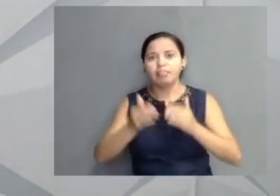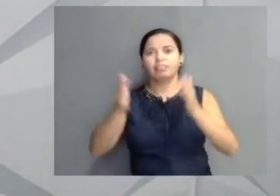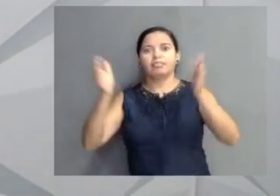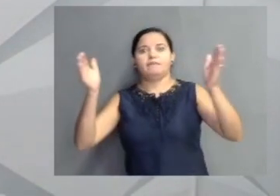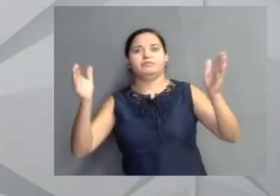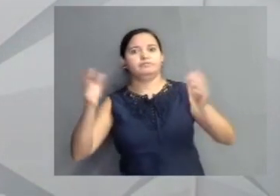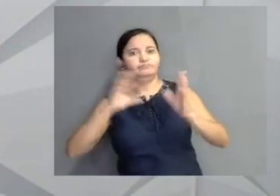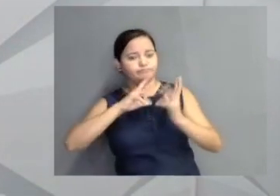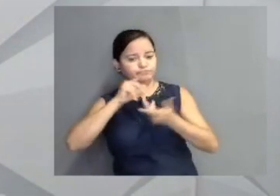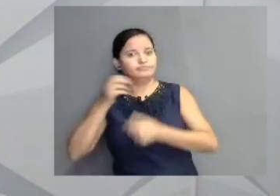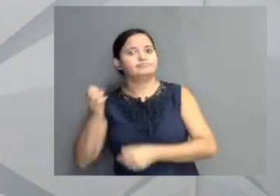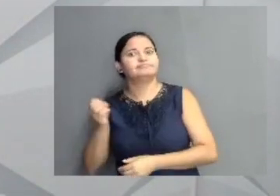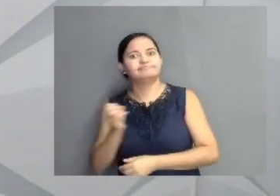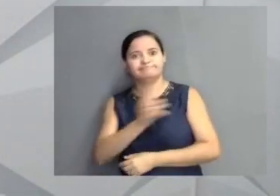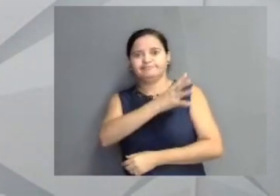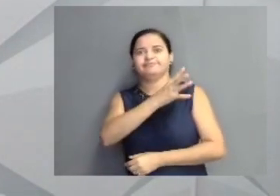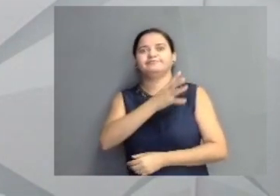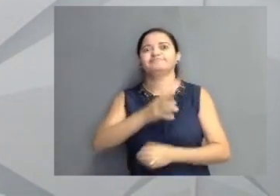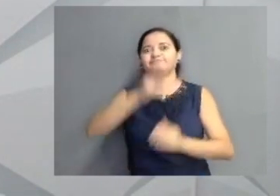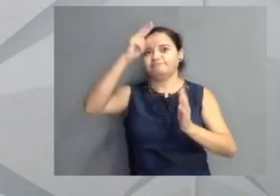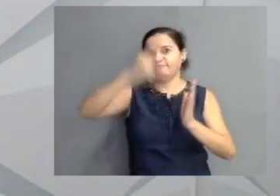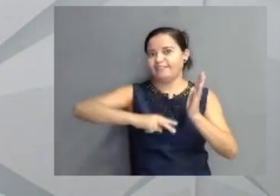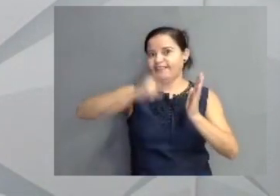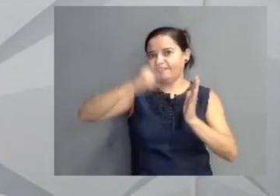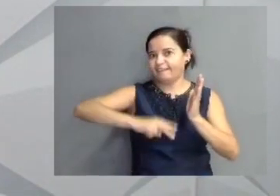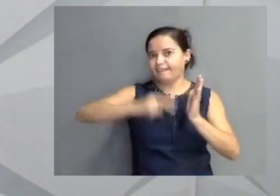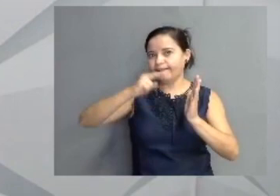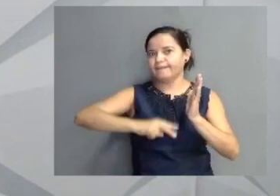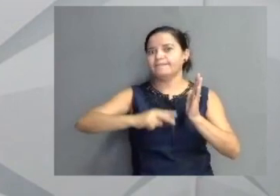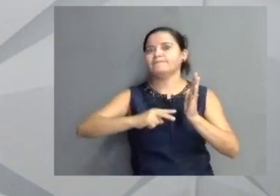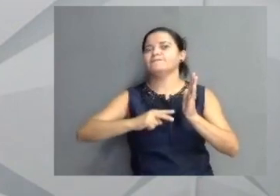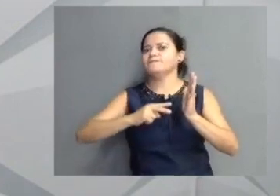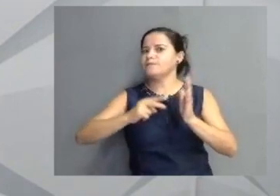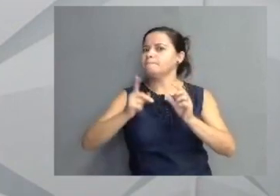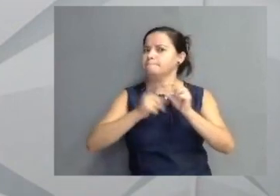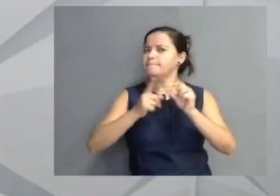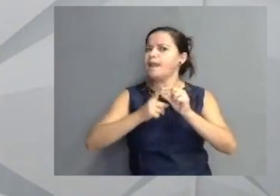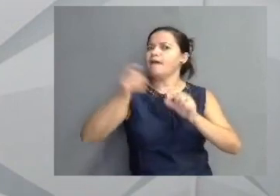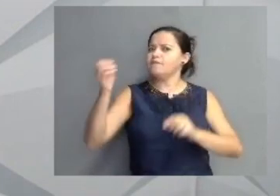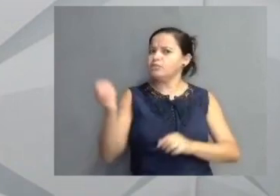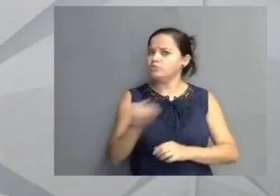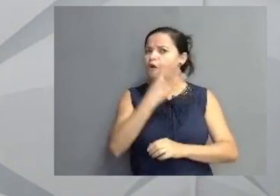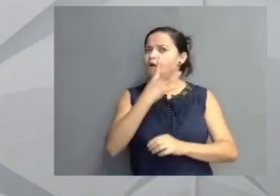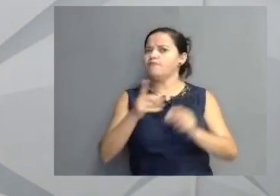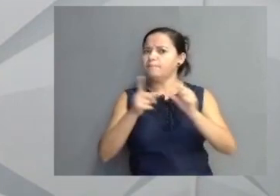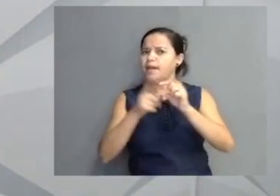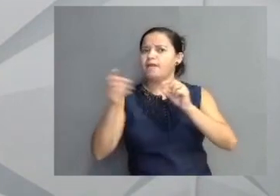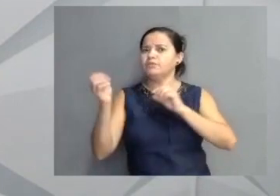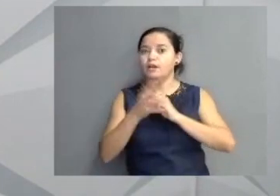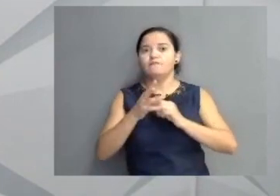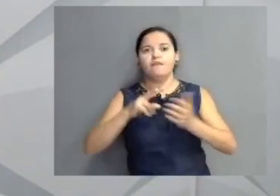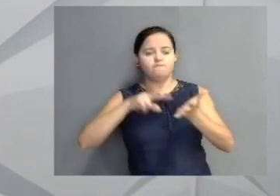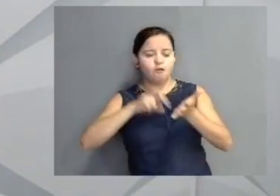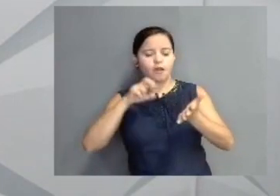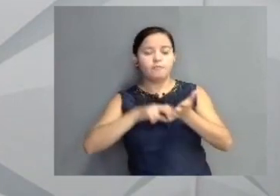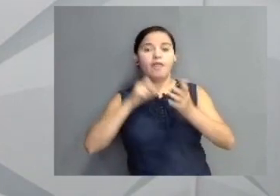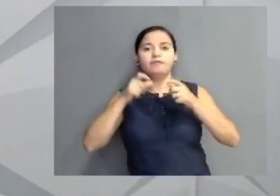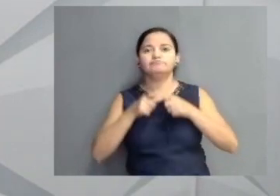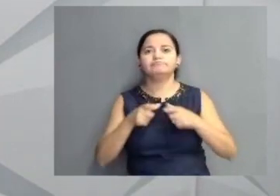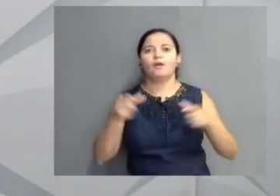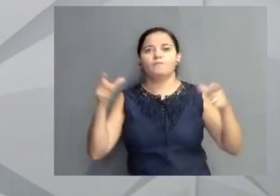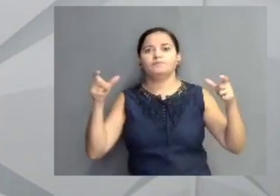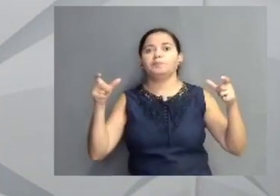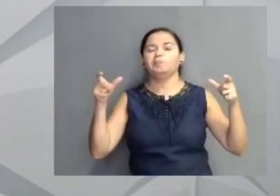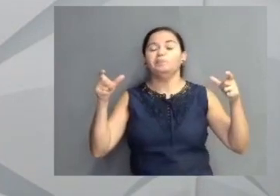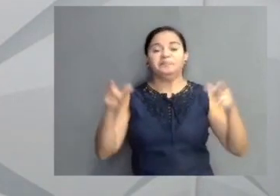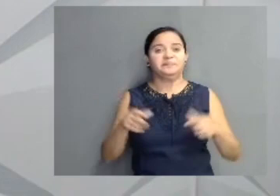nessa leitura e através da leitura que nós vamos conhecer palavras novas e, com isso, enriquecer o nosso vocabulário. Com